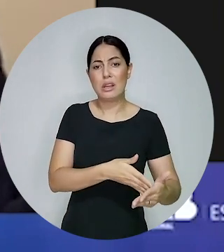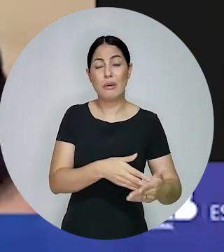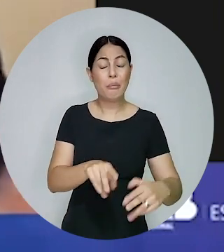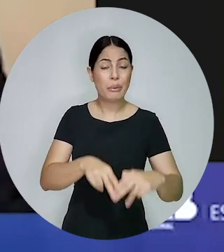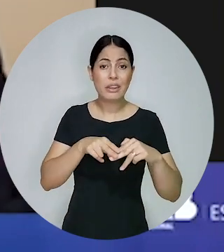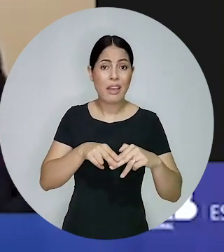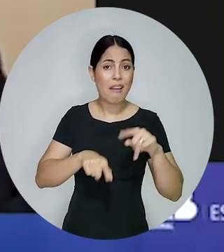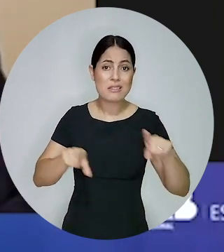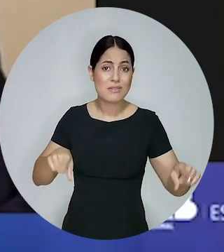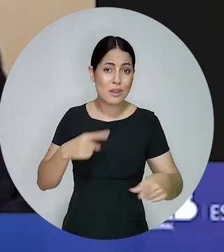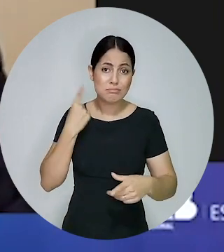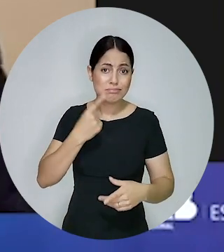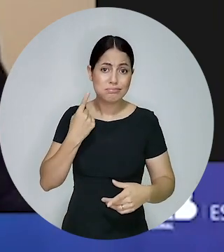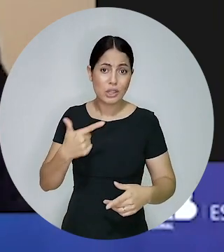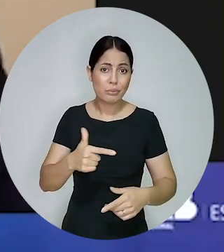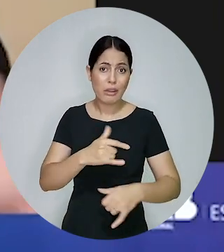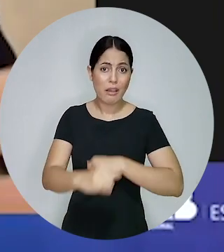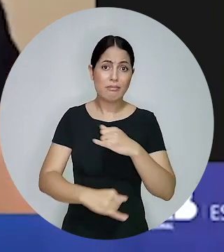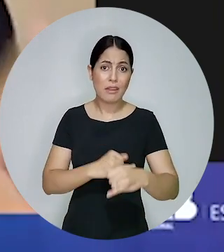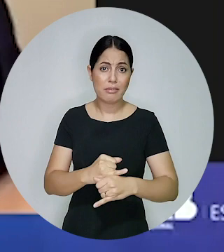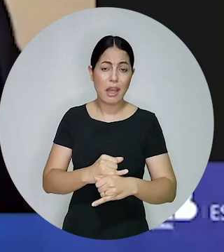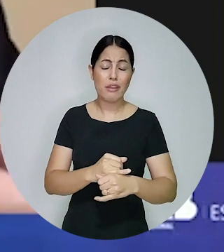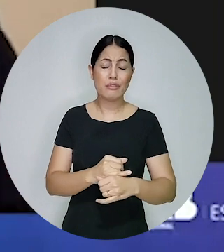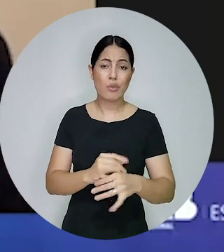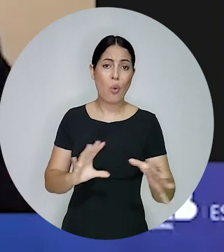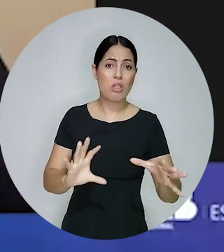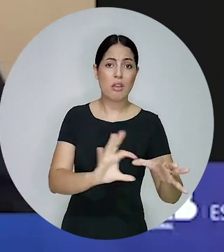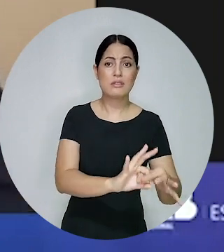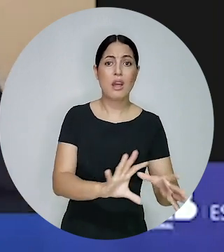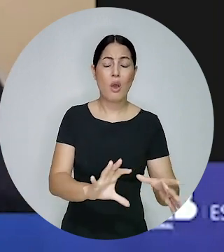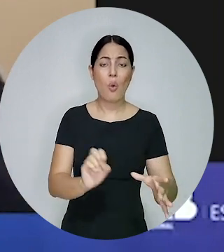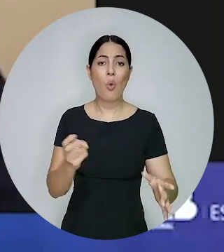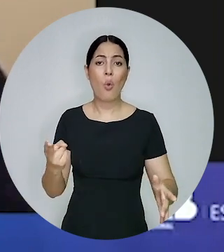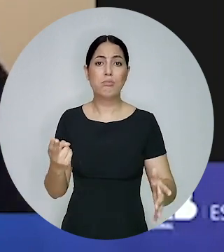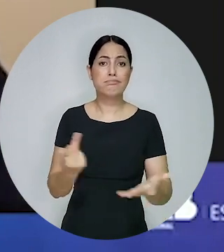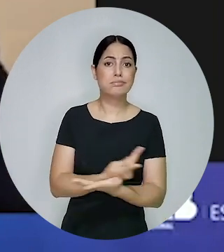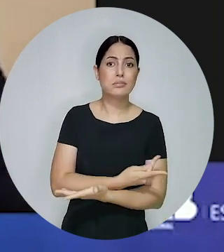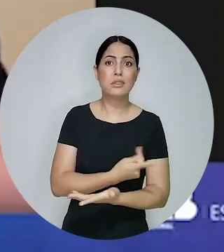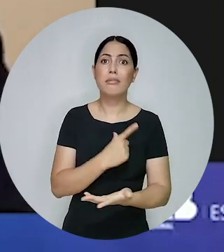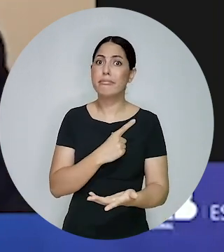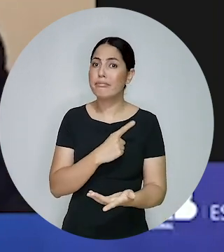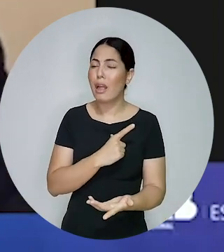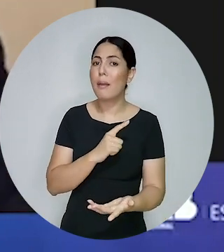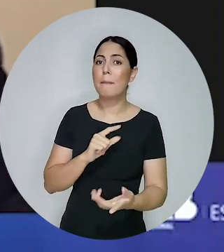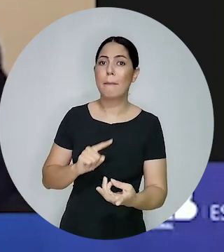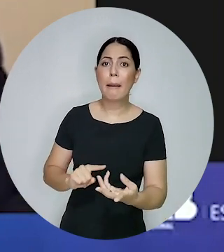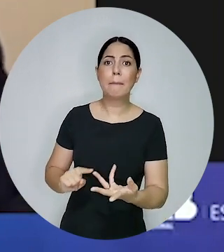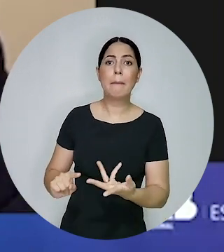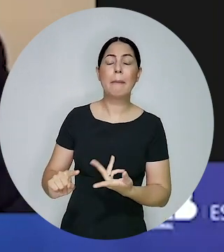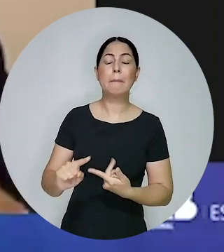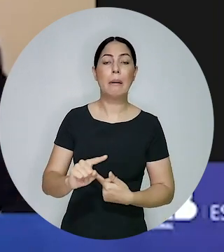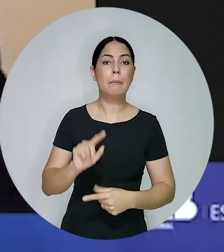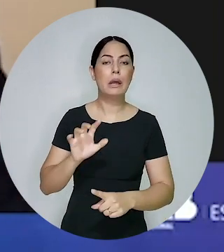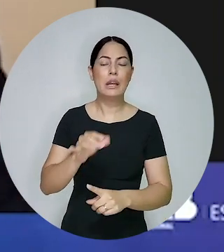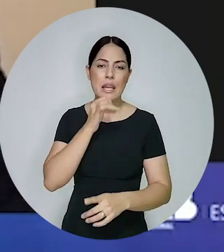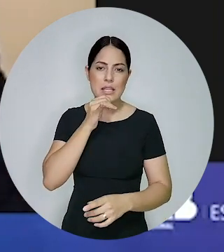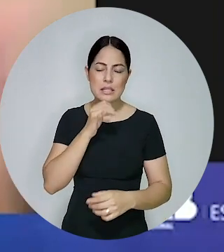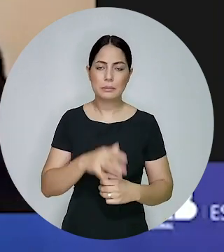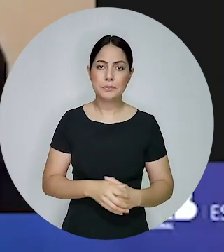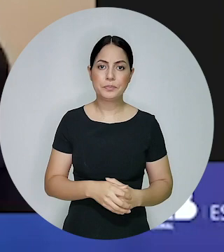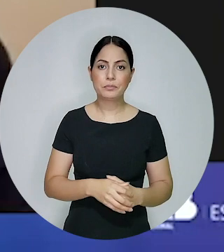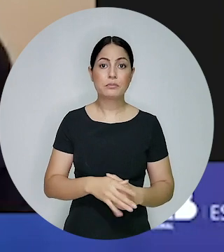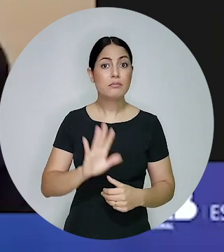dificuldade até técnica dos advogados que não têm, eventualmente, o equipamento correto, uma conexão de internet. Então, tudo isso influencia muito. Eu já